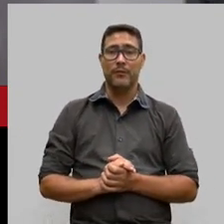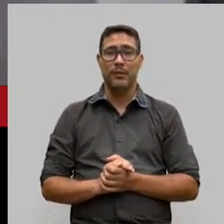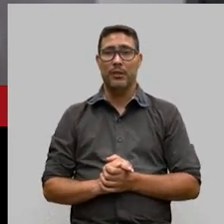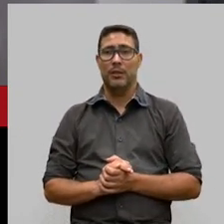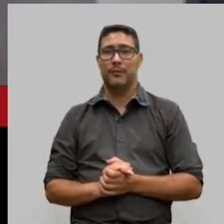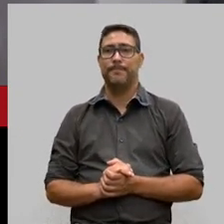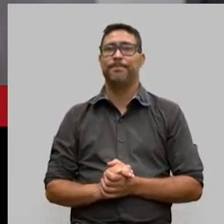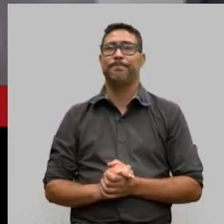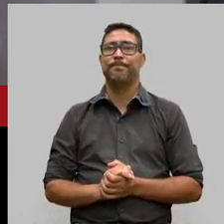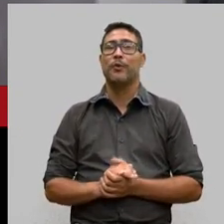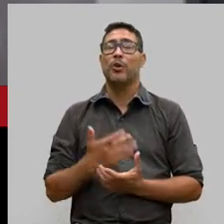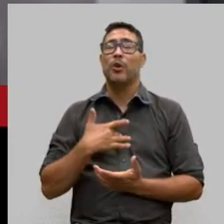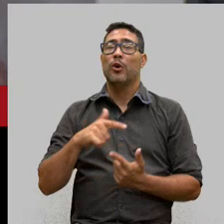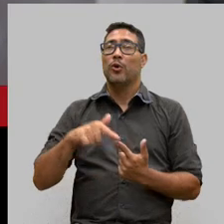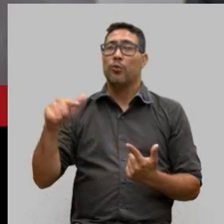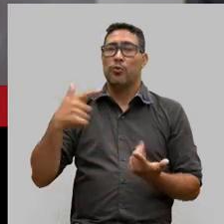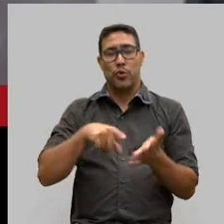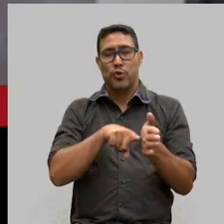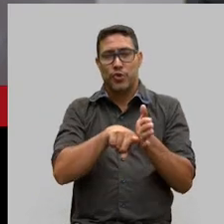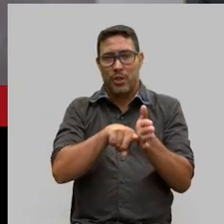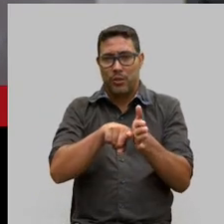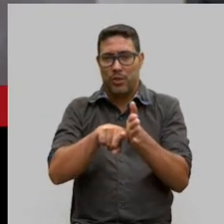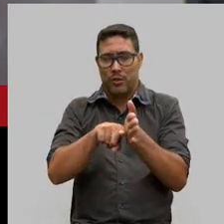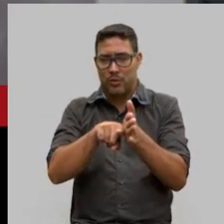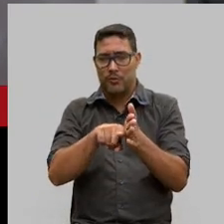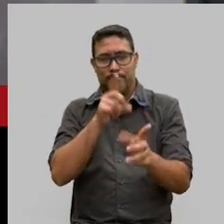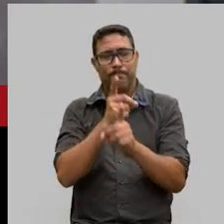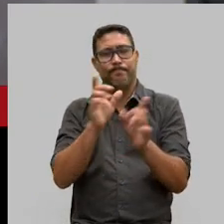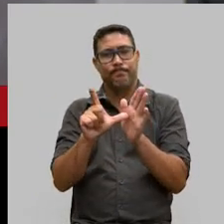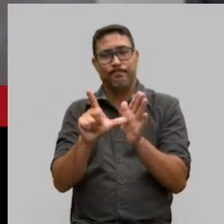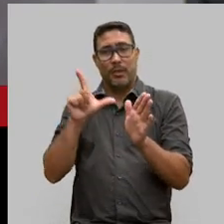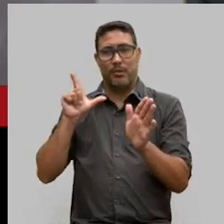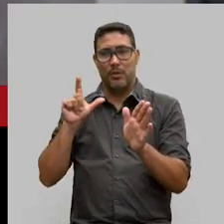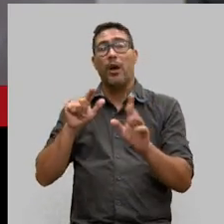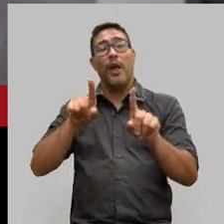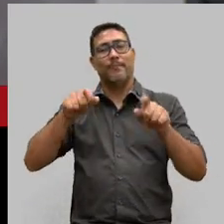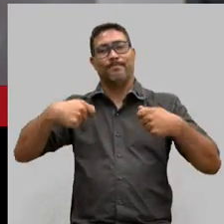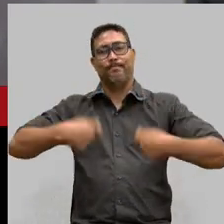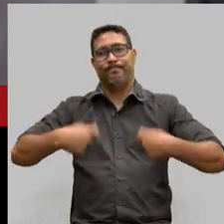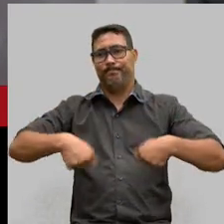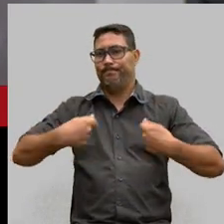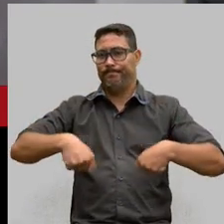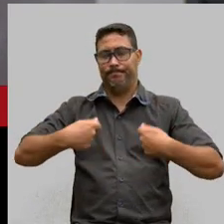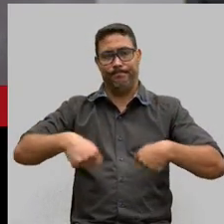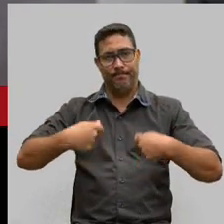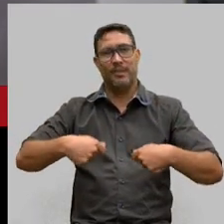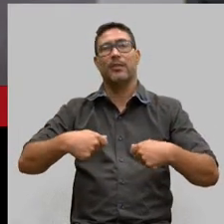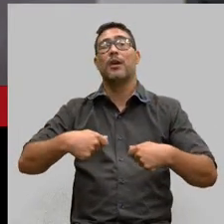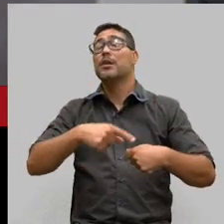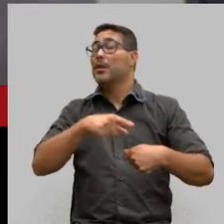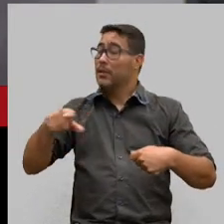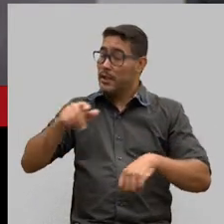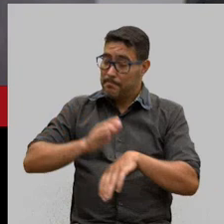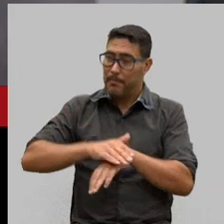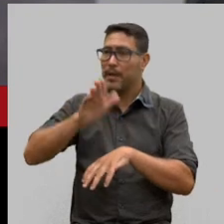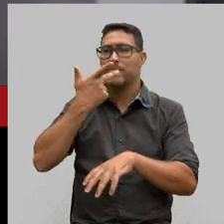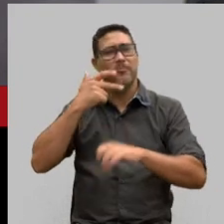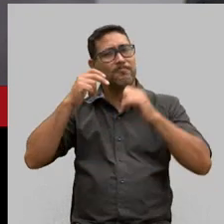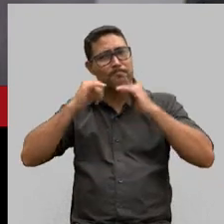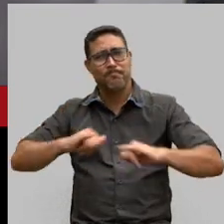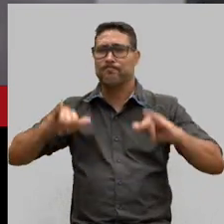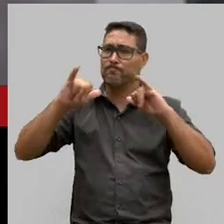diagnóstico precoce é um tratamento é uma necessidade então quanto mais a gente puder falar